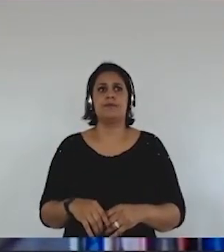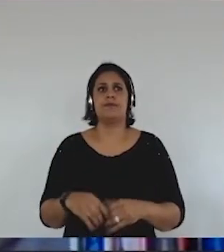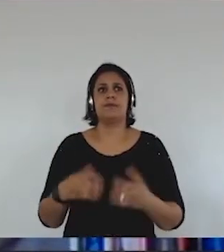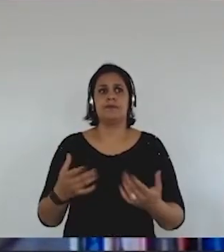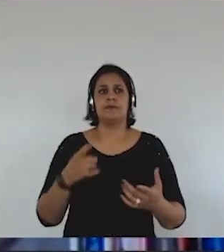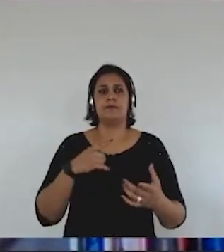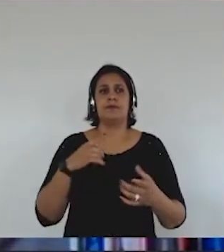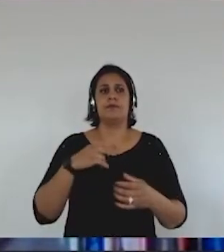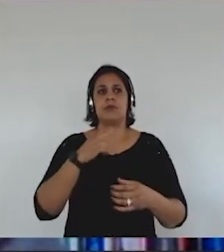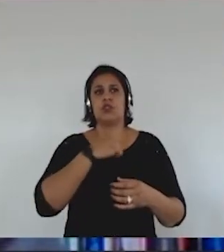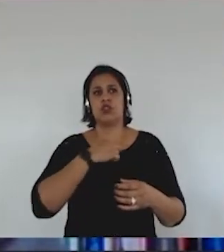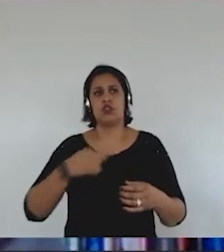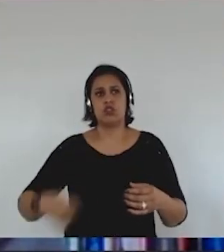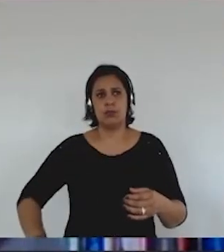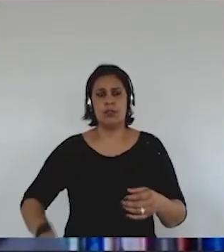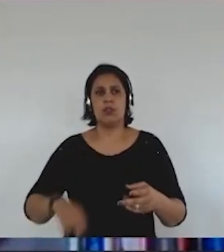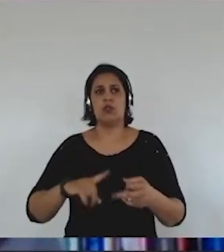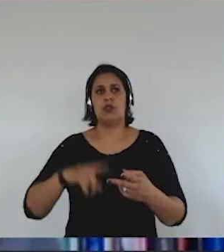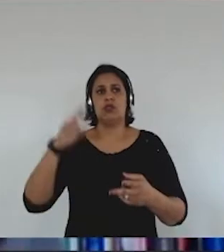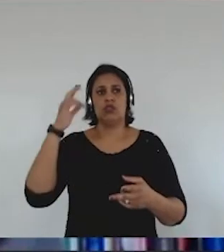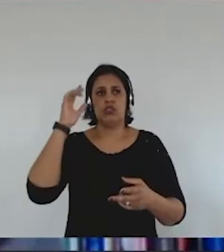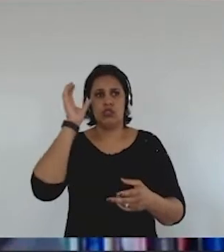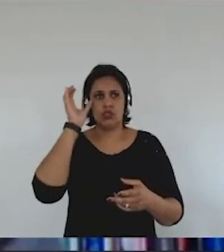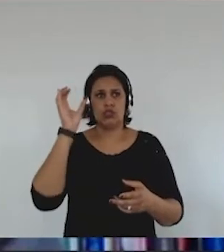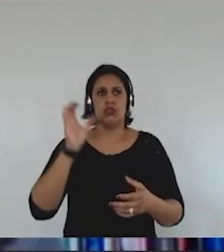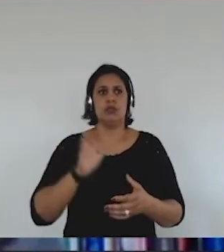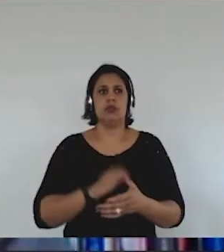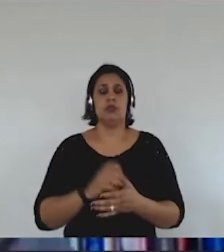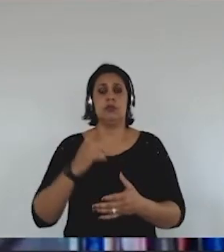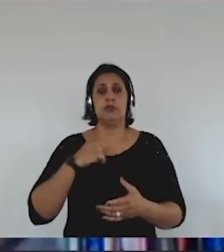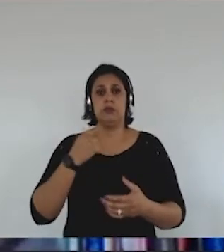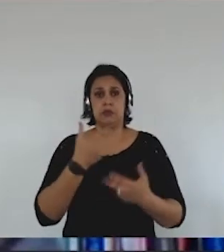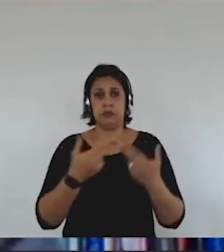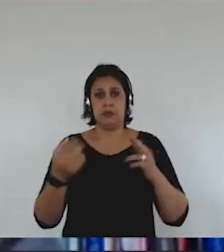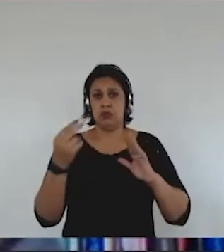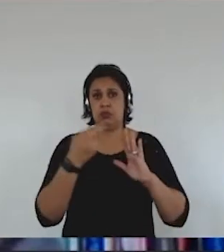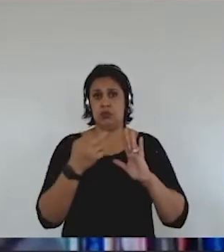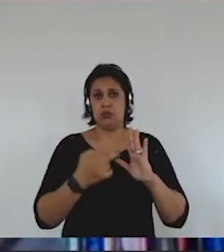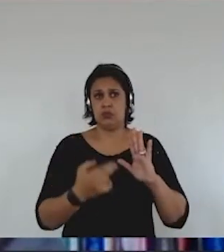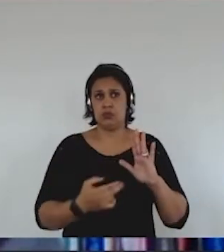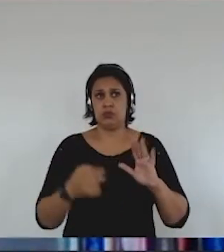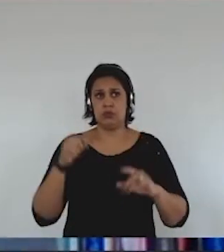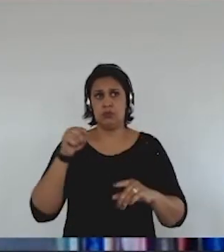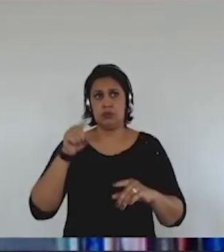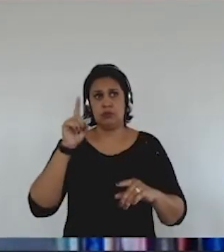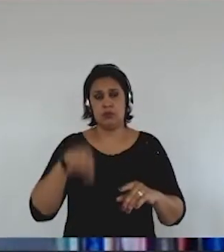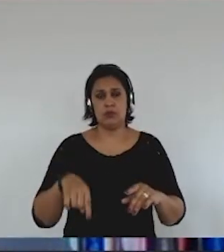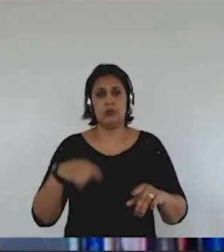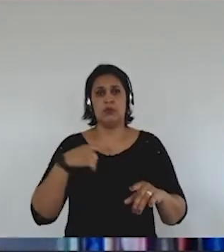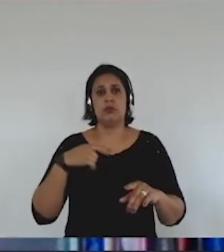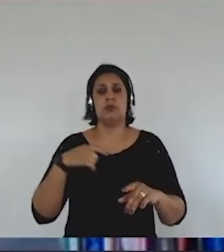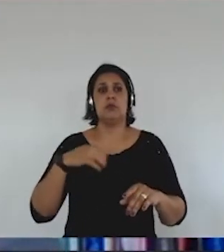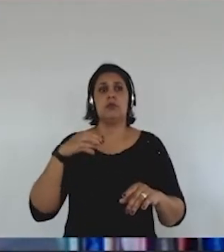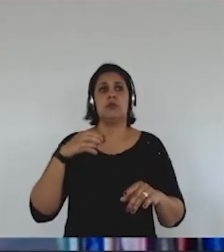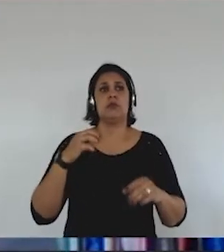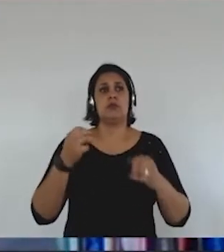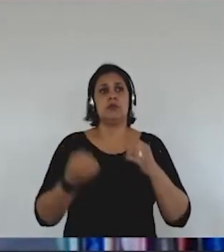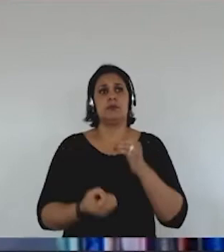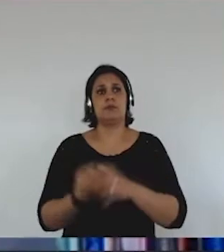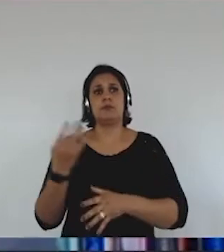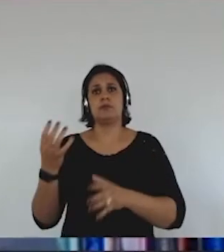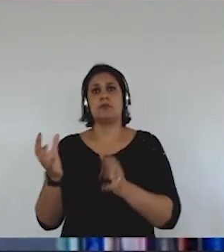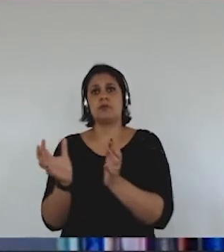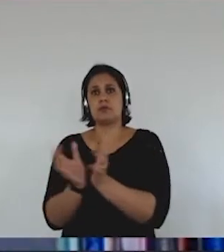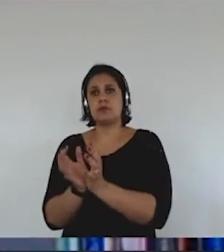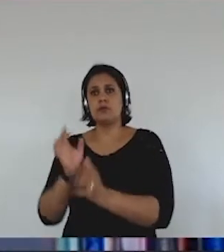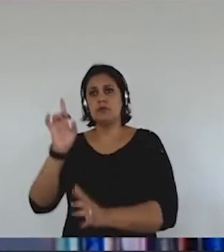China, recentemente, inclusive, essas normativas elas falam de compliance, mas não simplesmente num contexto de